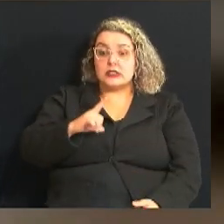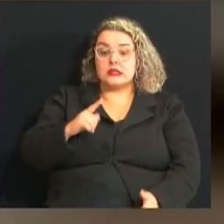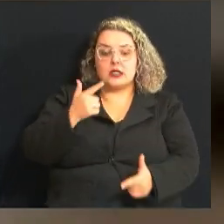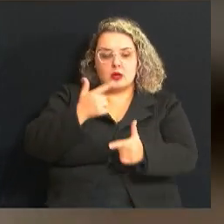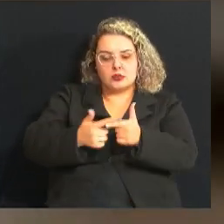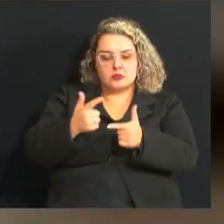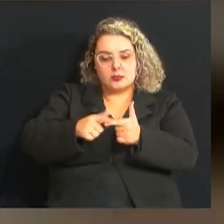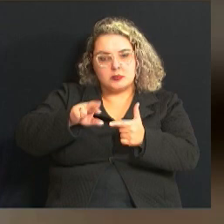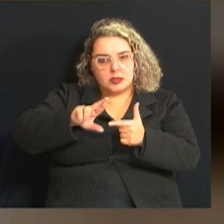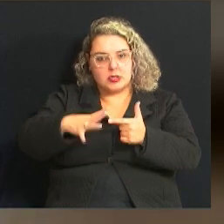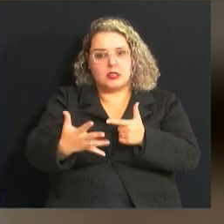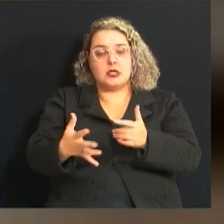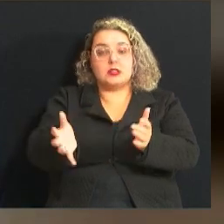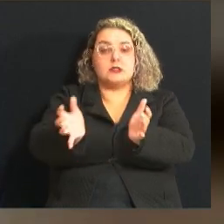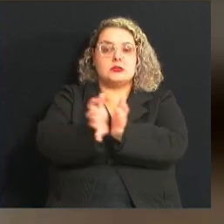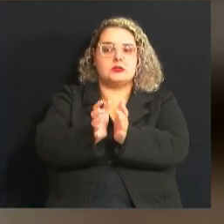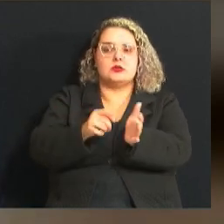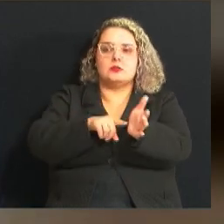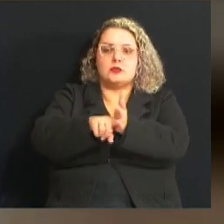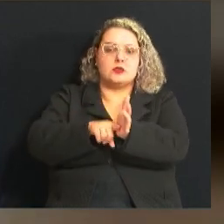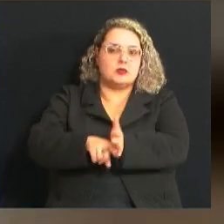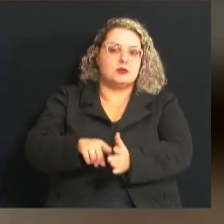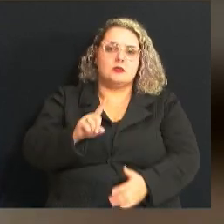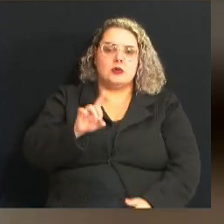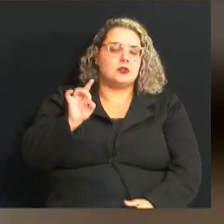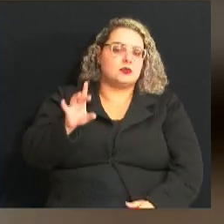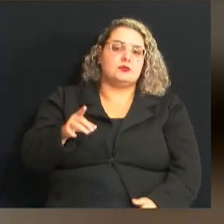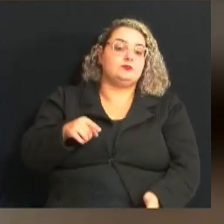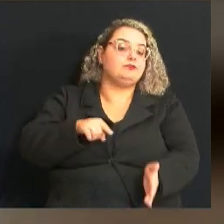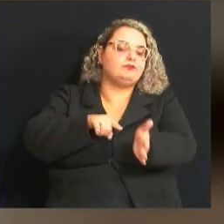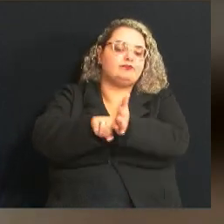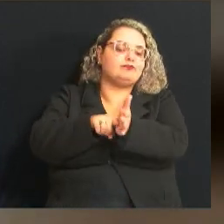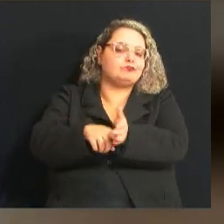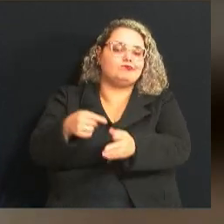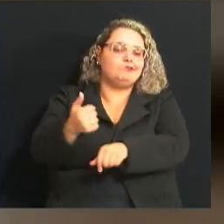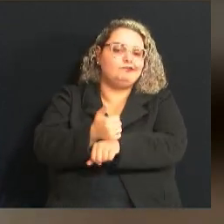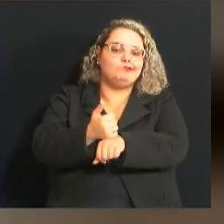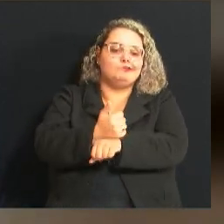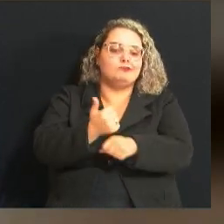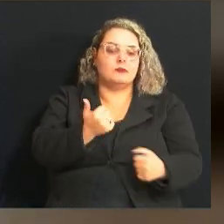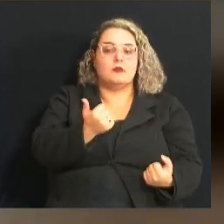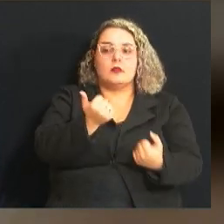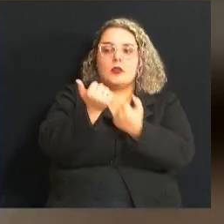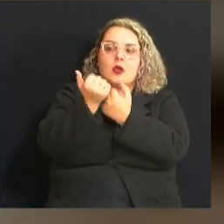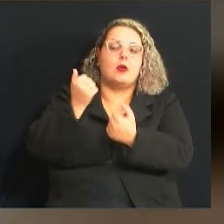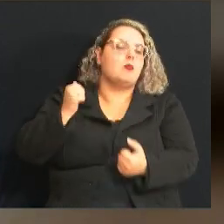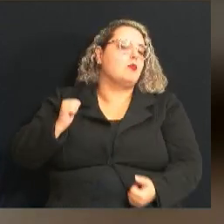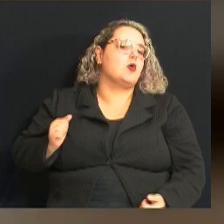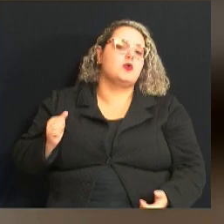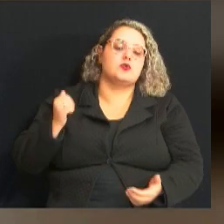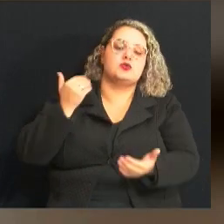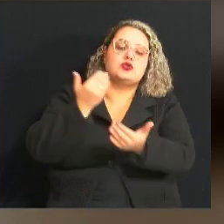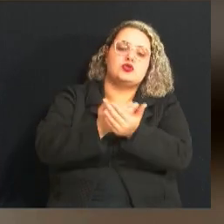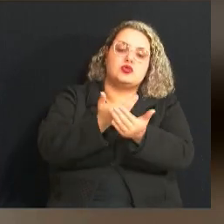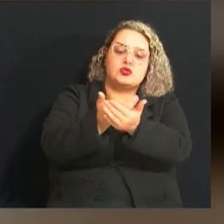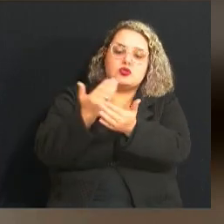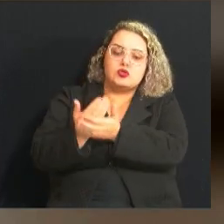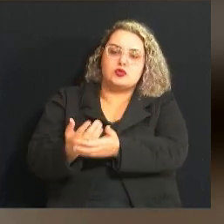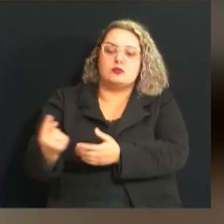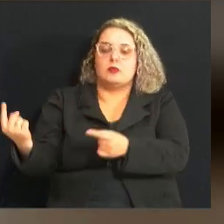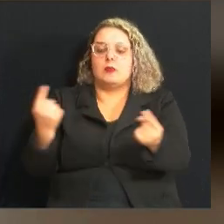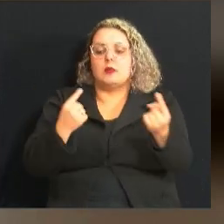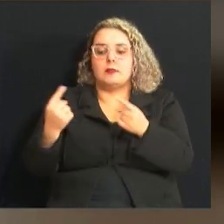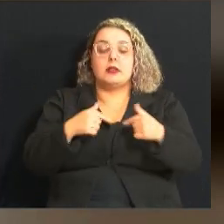esses grupos de pesquisa, não basta existir o pesquisador, ele precisa de apoio na bancada, ele precisa de bolsas de estudo para trazer estudantes para trabalharem